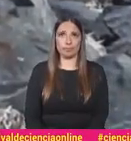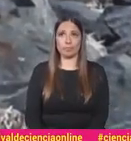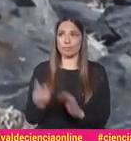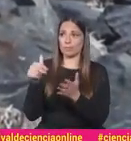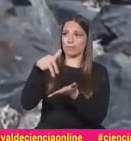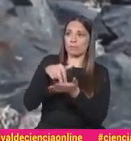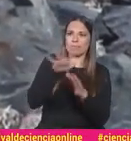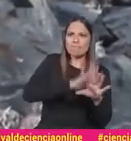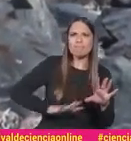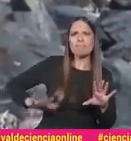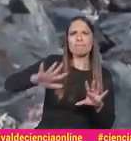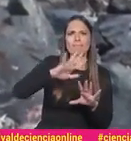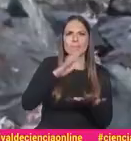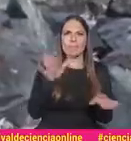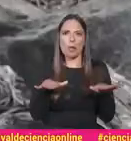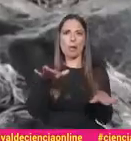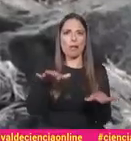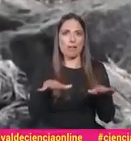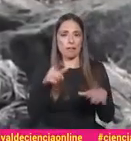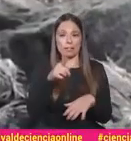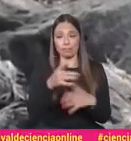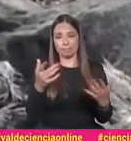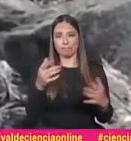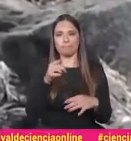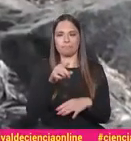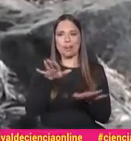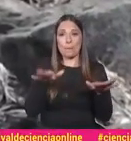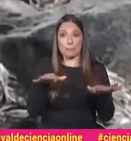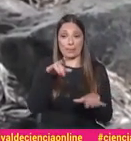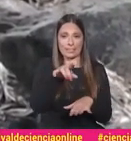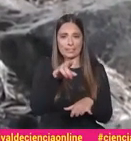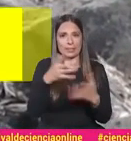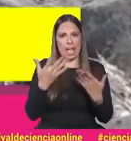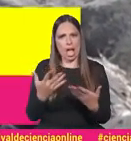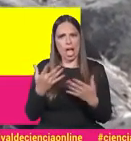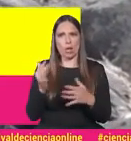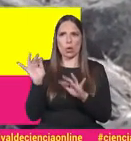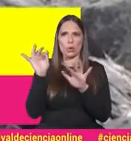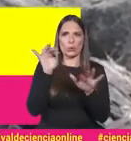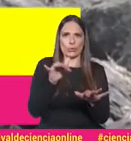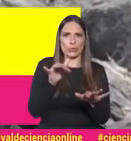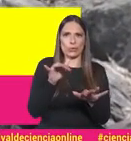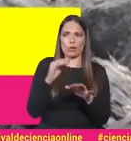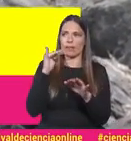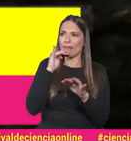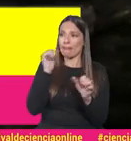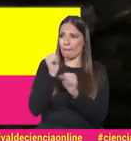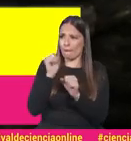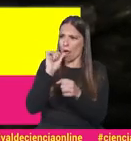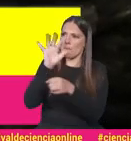Estamos aqui numa colónia de pinguins macaroni. Estes pinguins estão agora a regressar após passar o inverno no